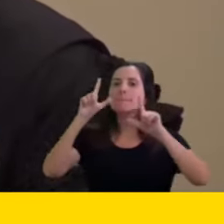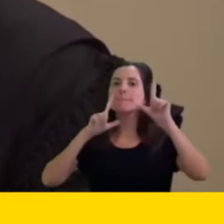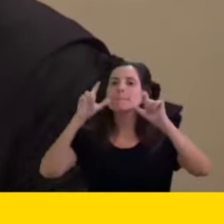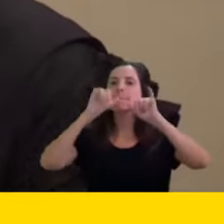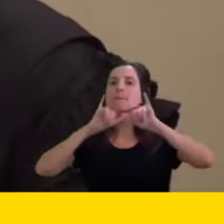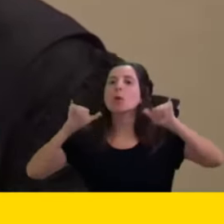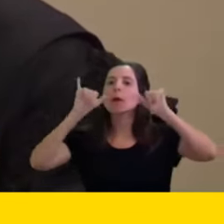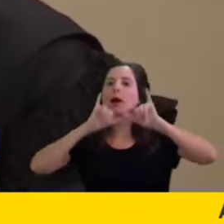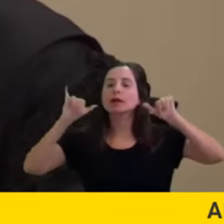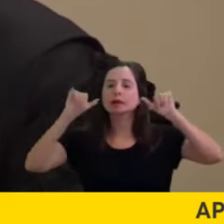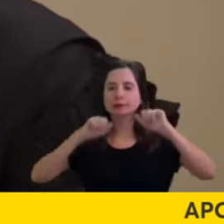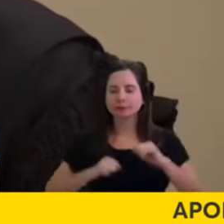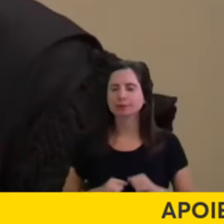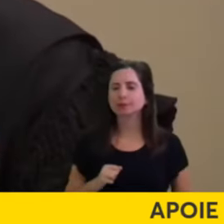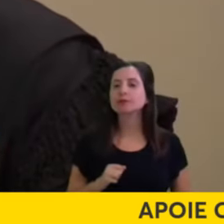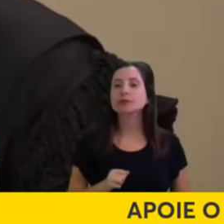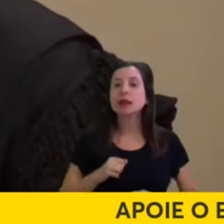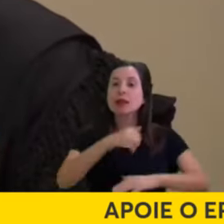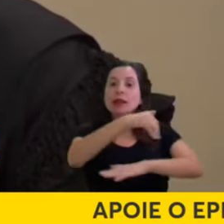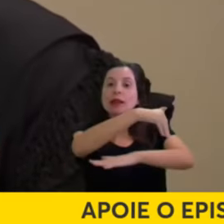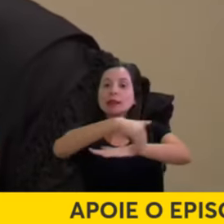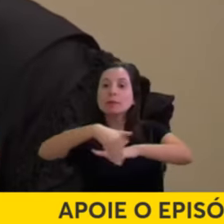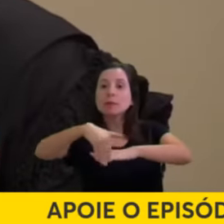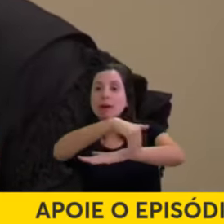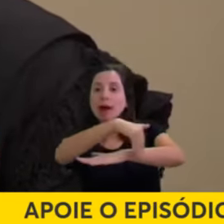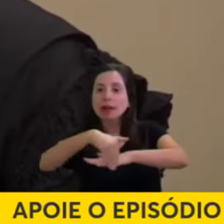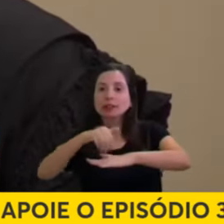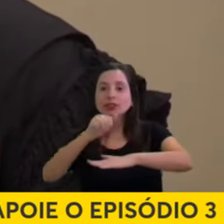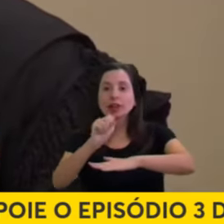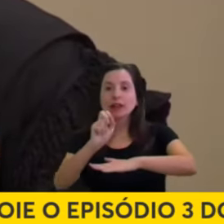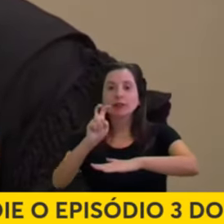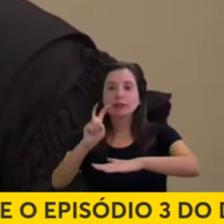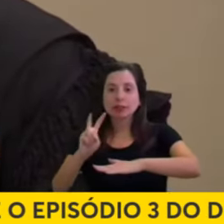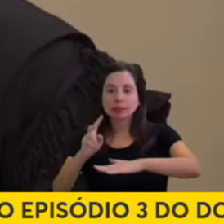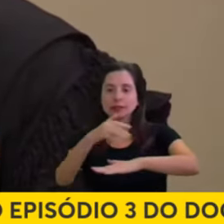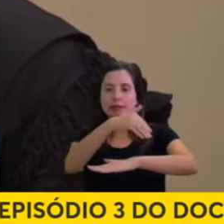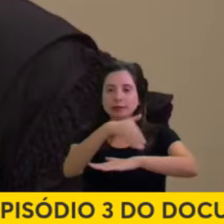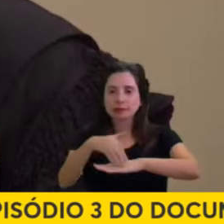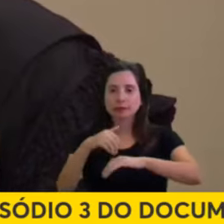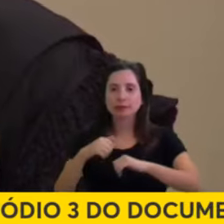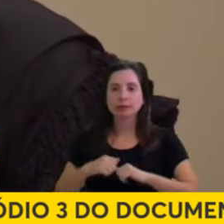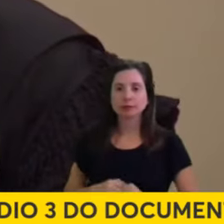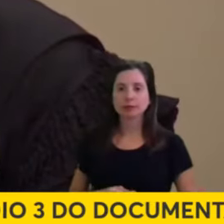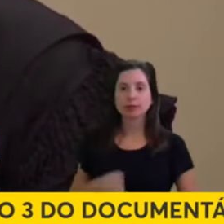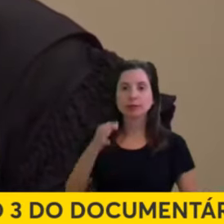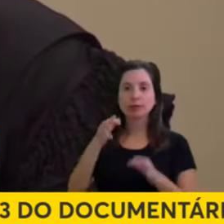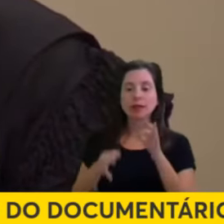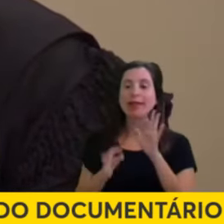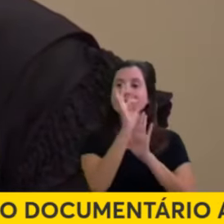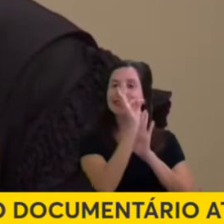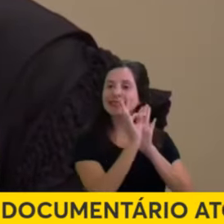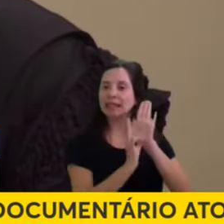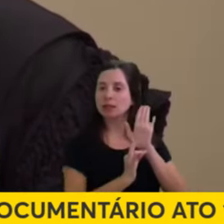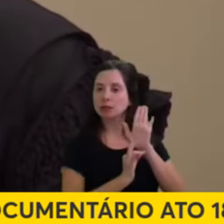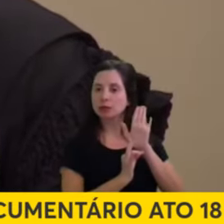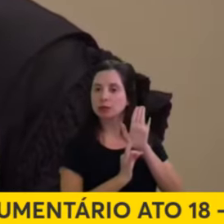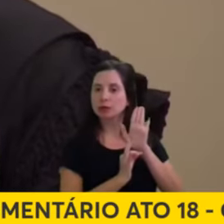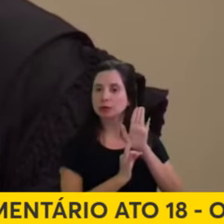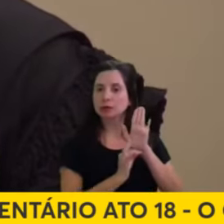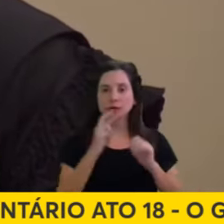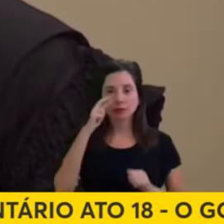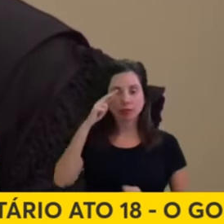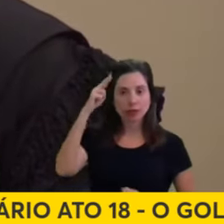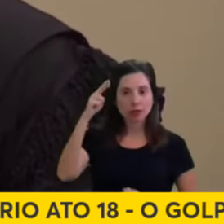imagem da Avenida Paulista e eu aqui imagens de diversas notícias da atuação do requerido como juiz texto Sérgio moro juiz da